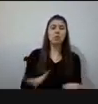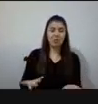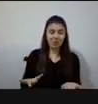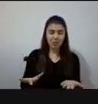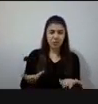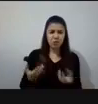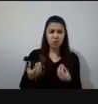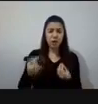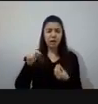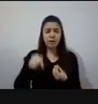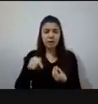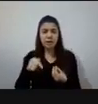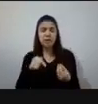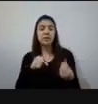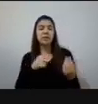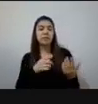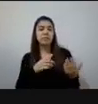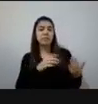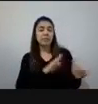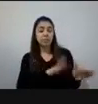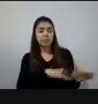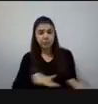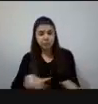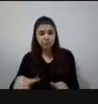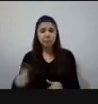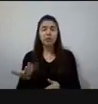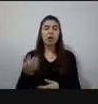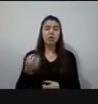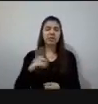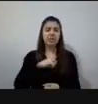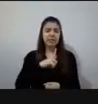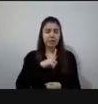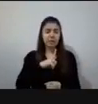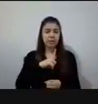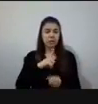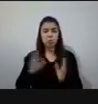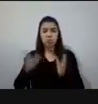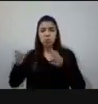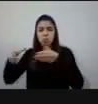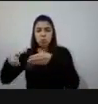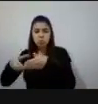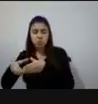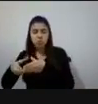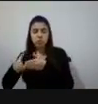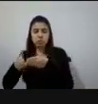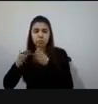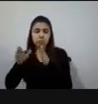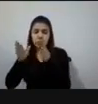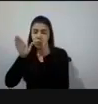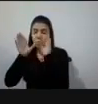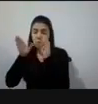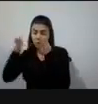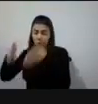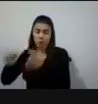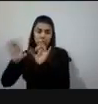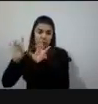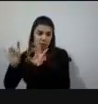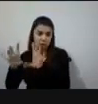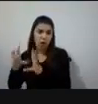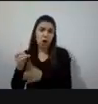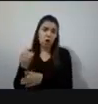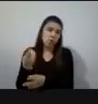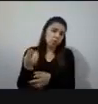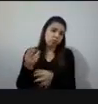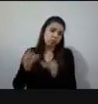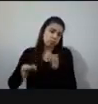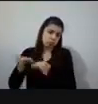alguma formação especial aos membros da justiça que trabalham com isso? E aí, outros comentários que